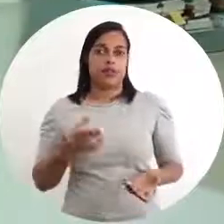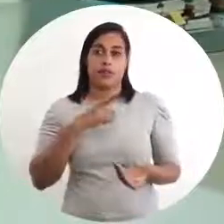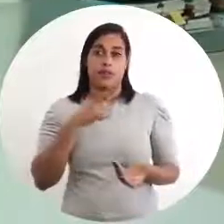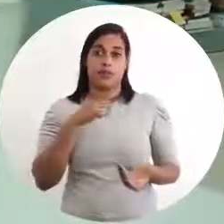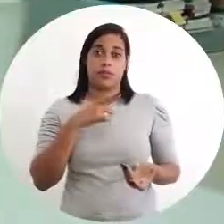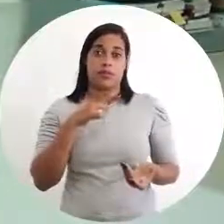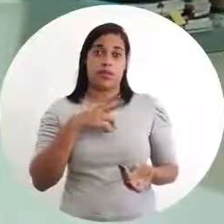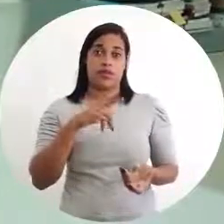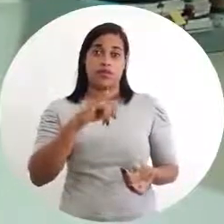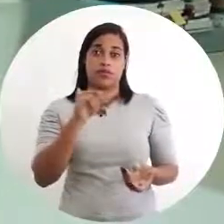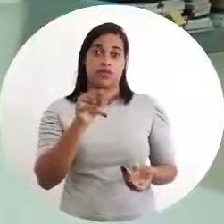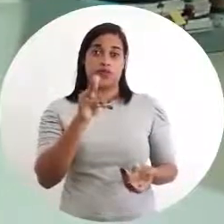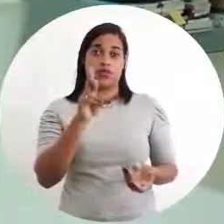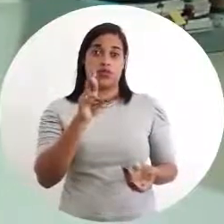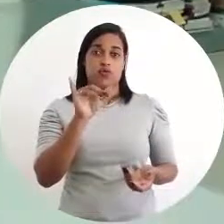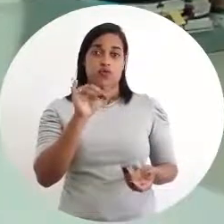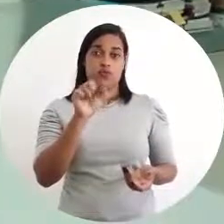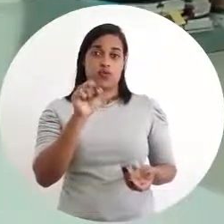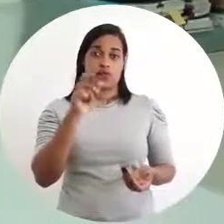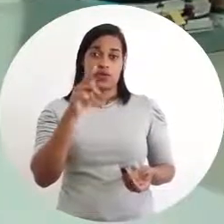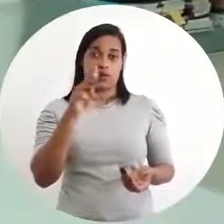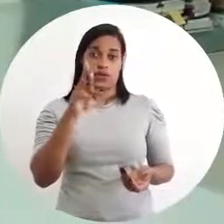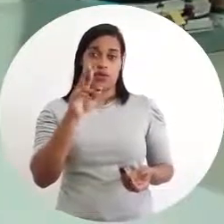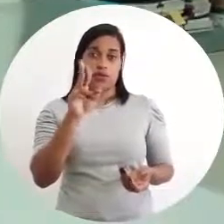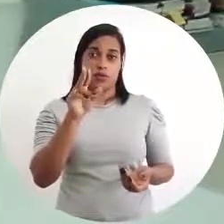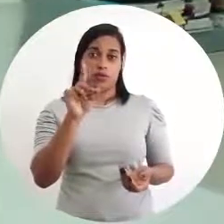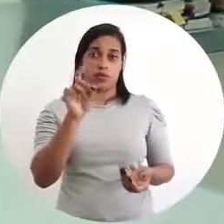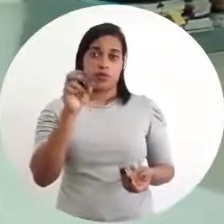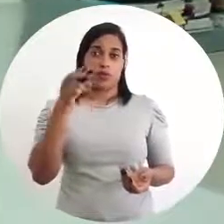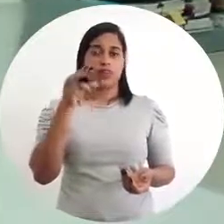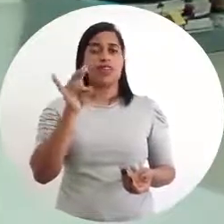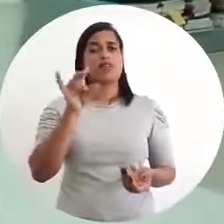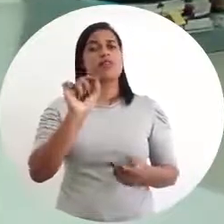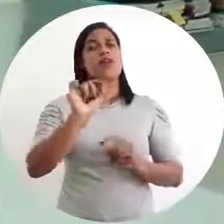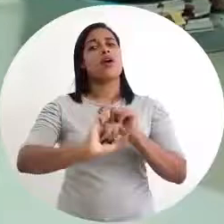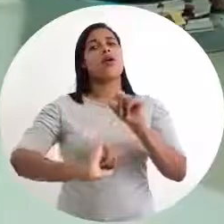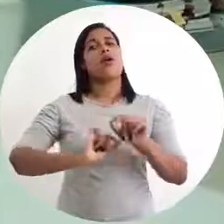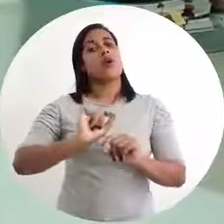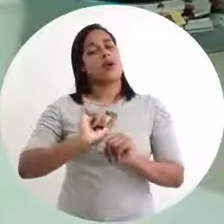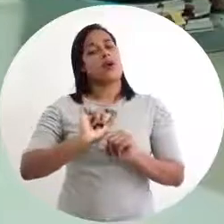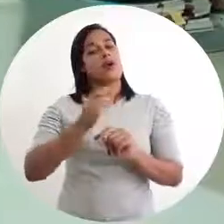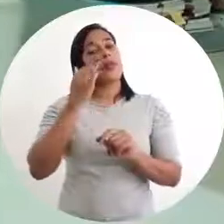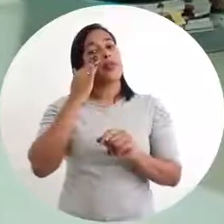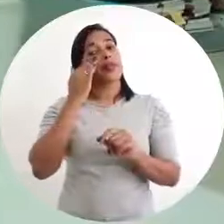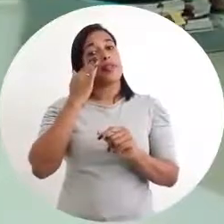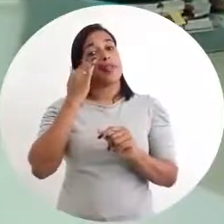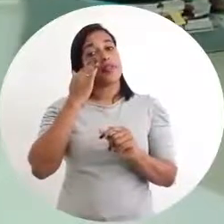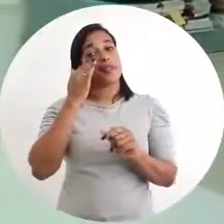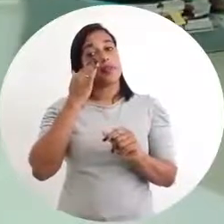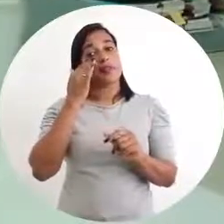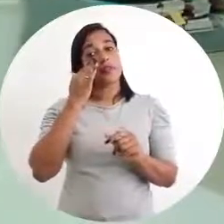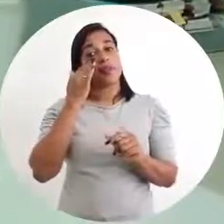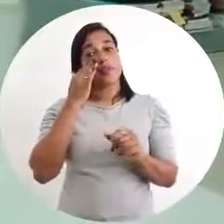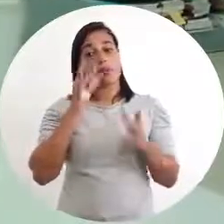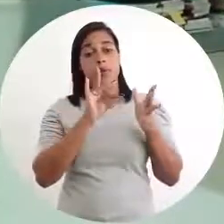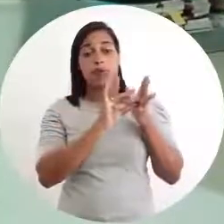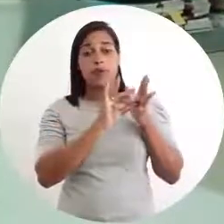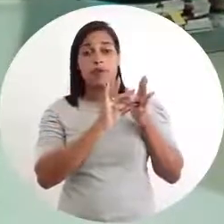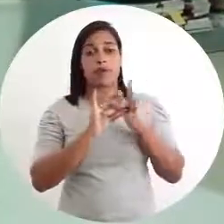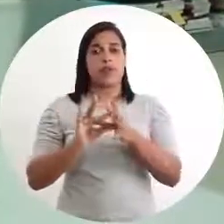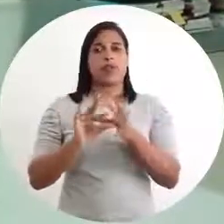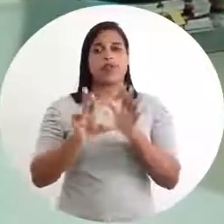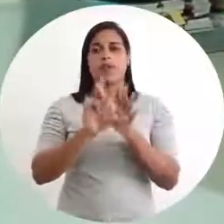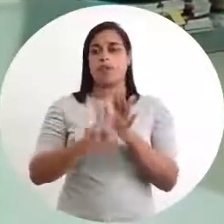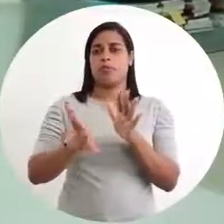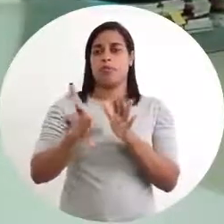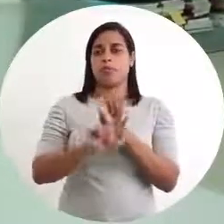o termo jurisprudência. A jurisprudência nada mais é do que o entendimento consolidado